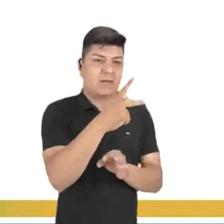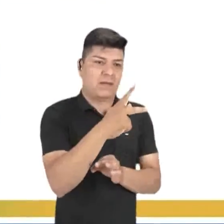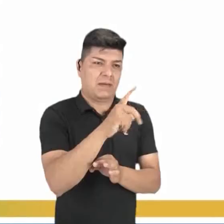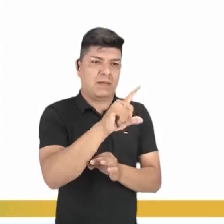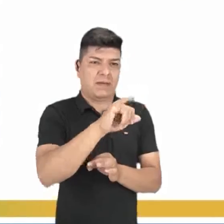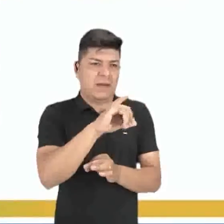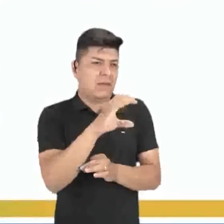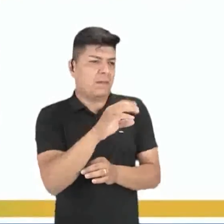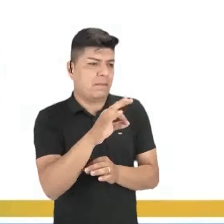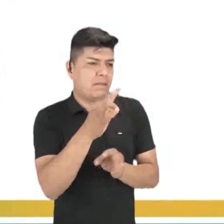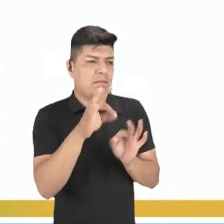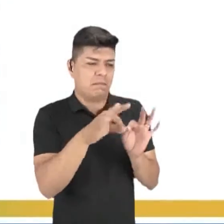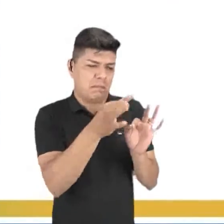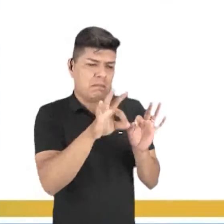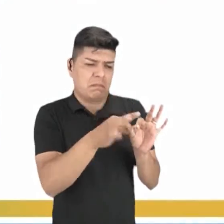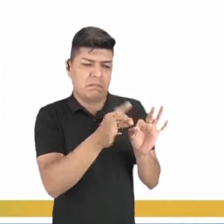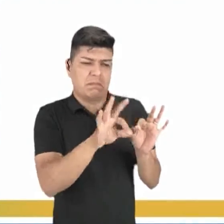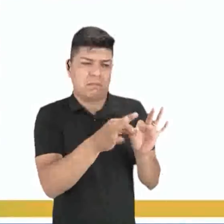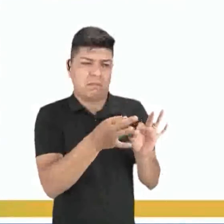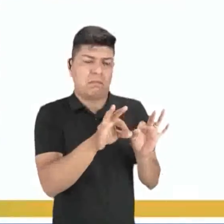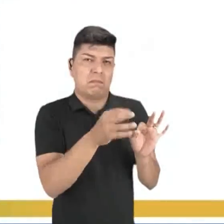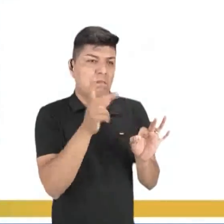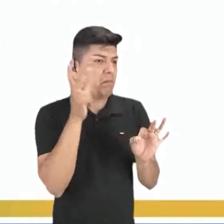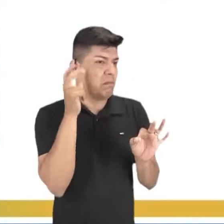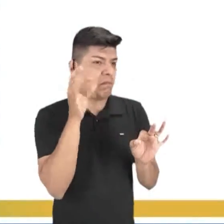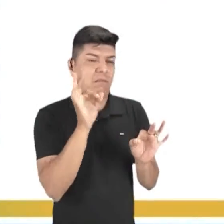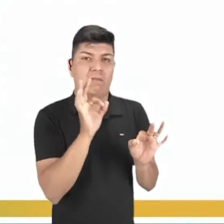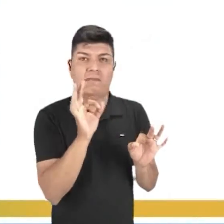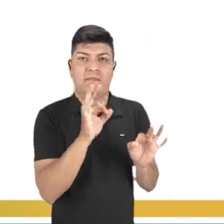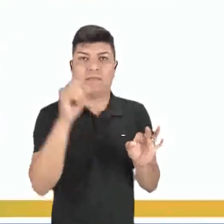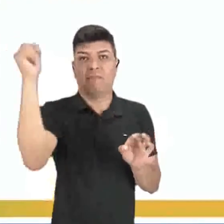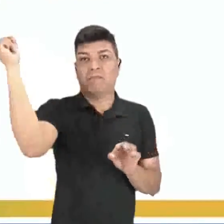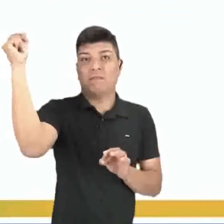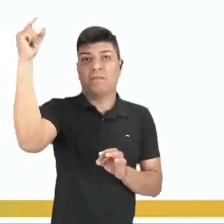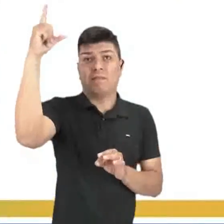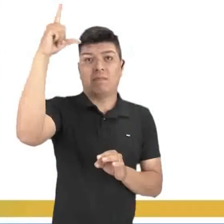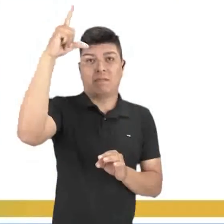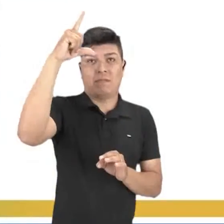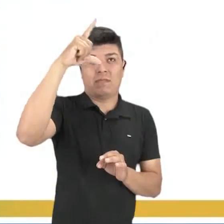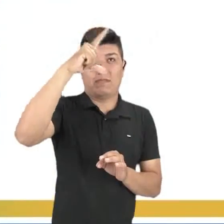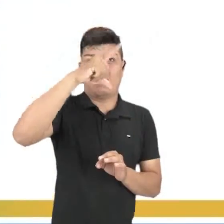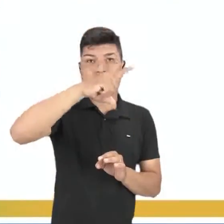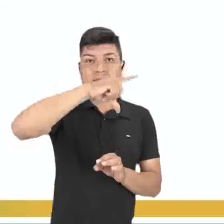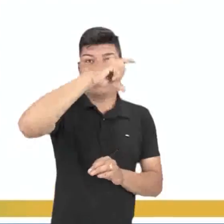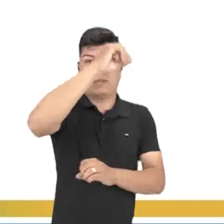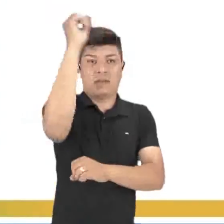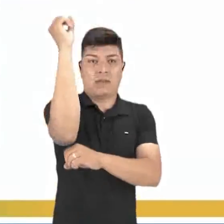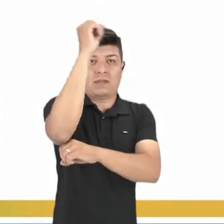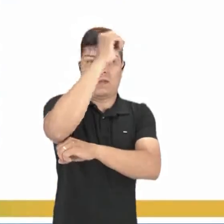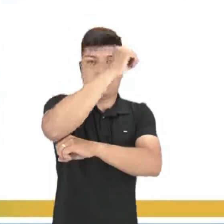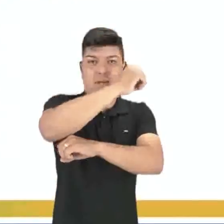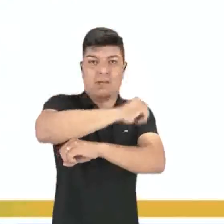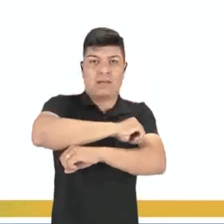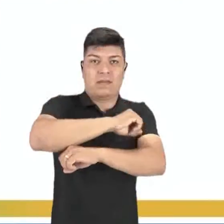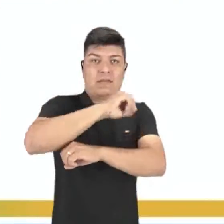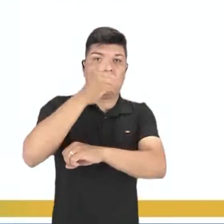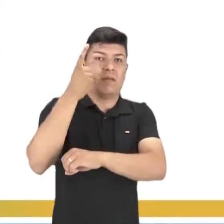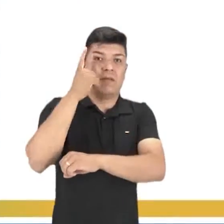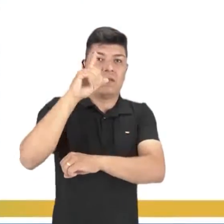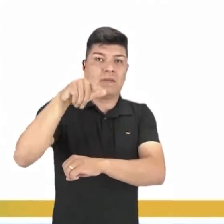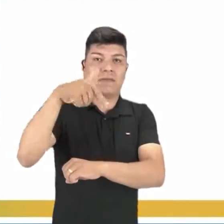plique, plique da agulha no pano. Caiu o sol, a costureira dobrou a costura para o dia